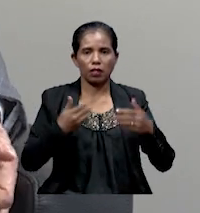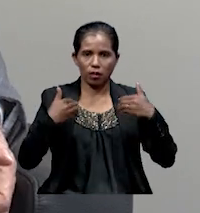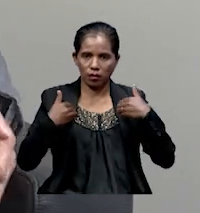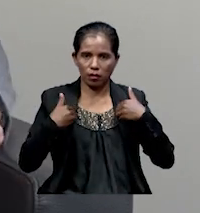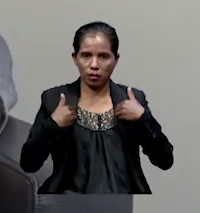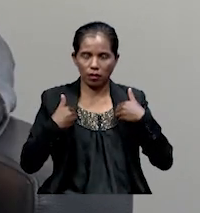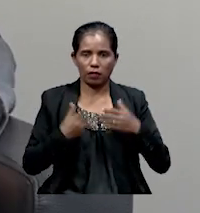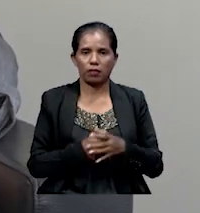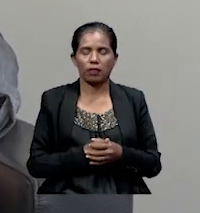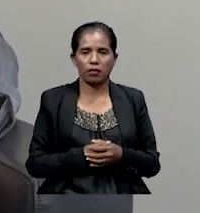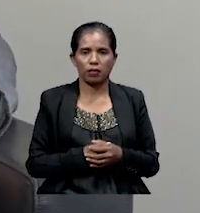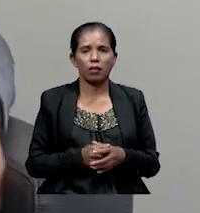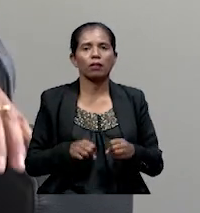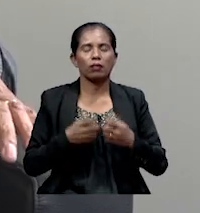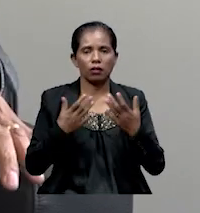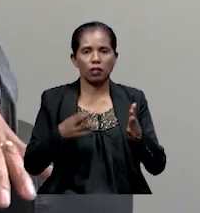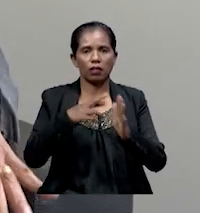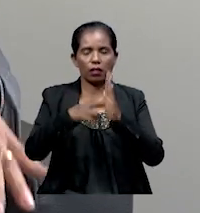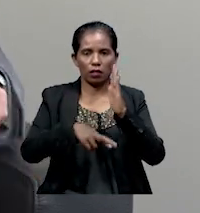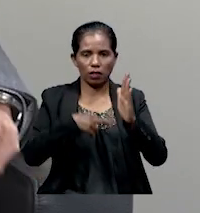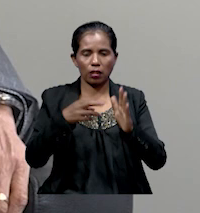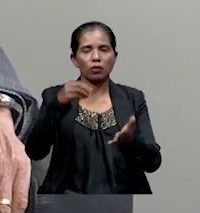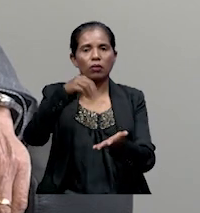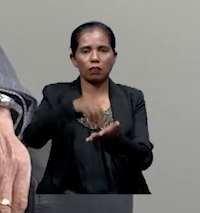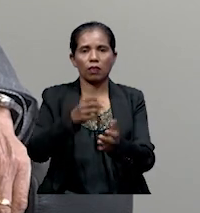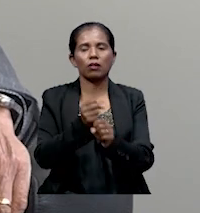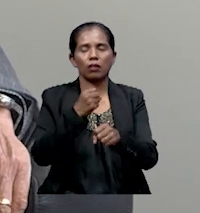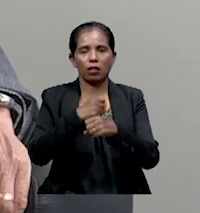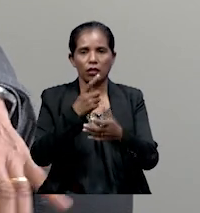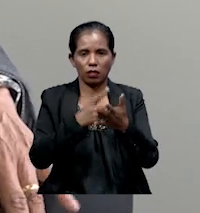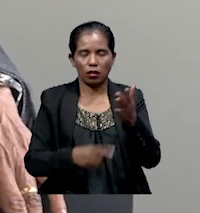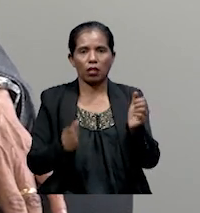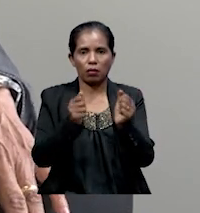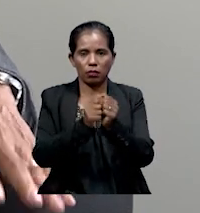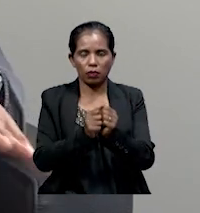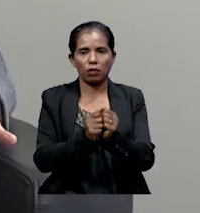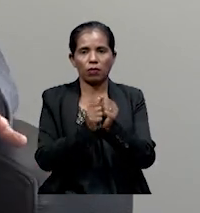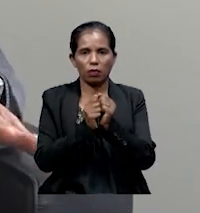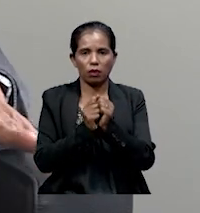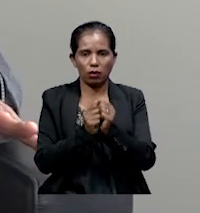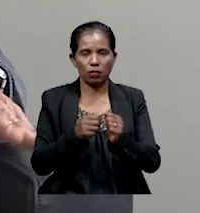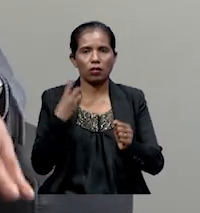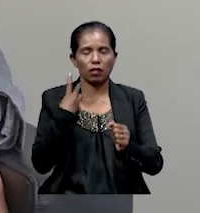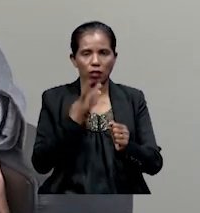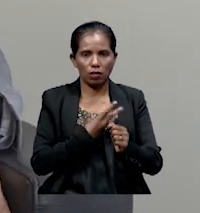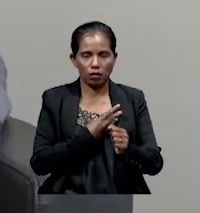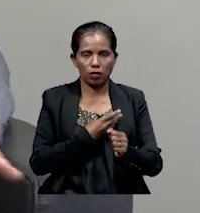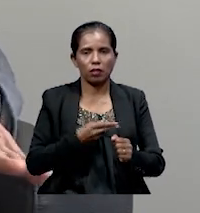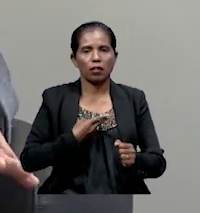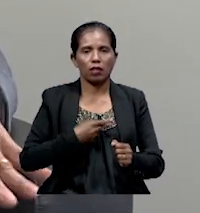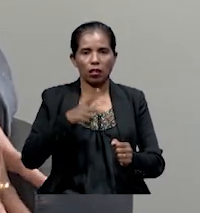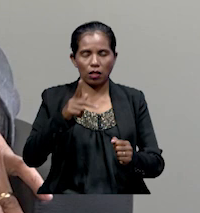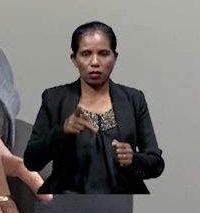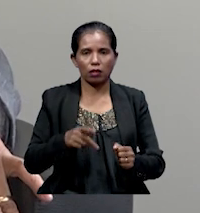de sofá para hoje regula ser tumba alunça ser vá vamos com ita será tu se ne halo lá alunça se